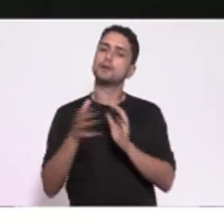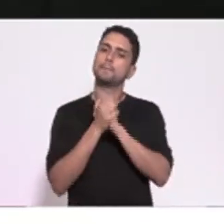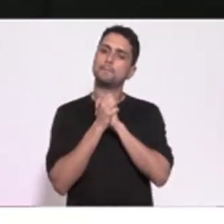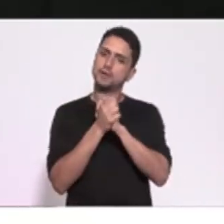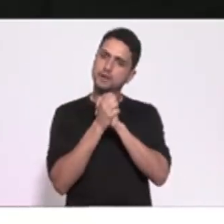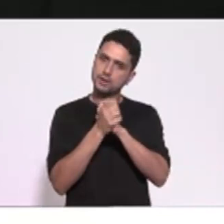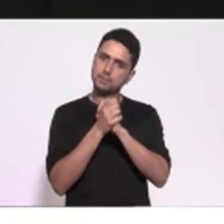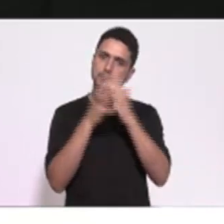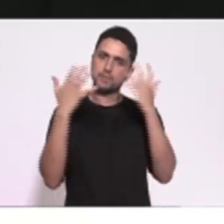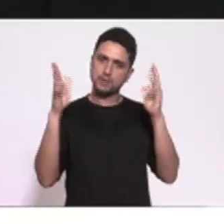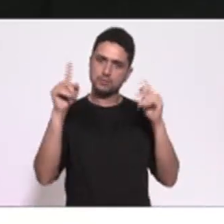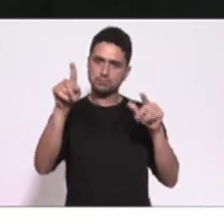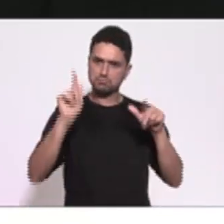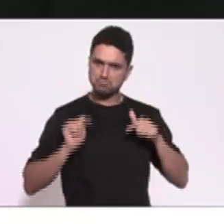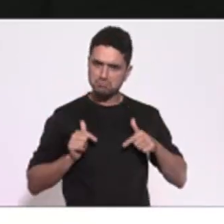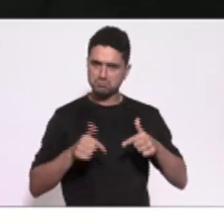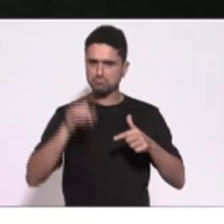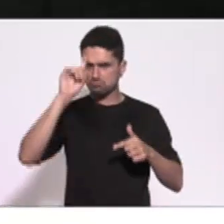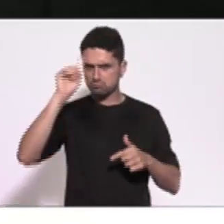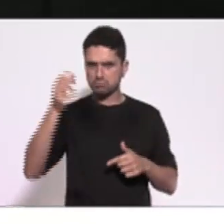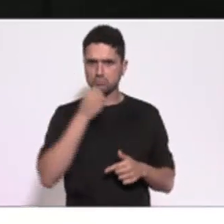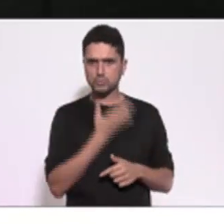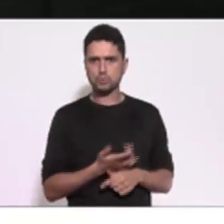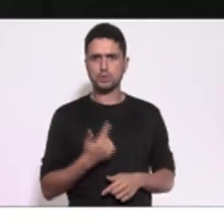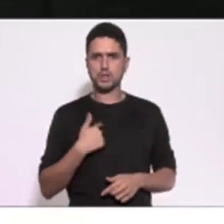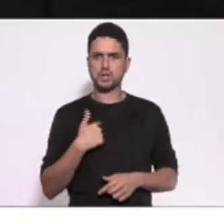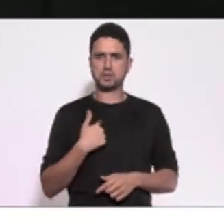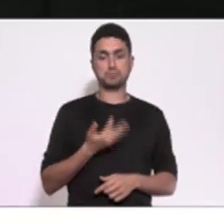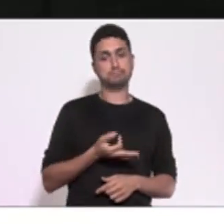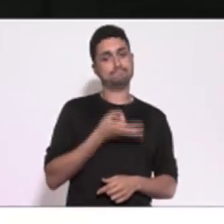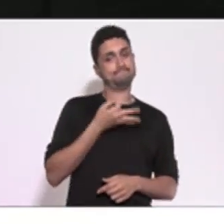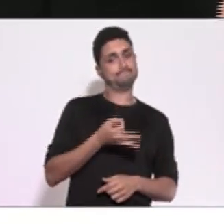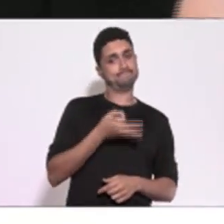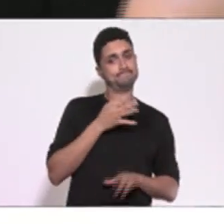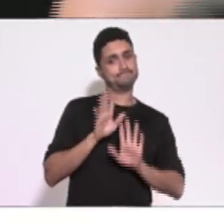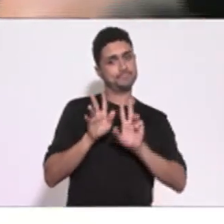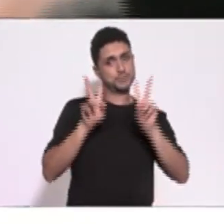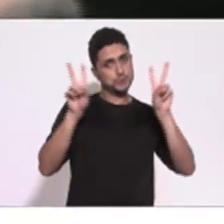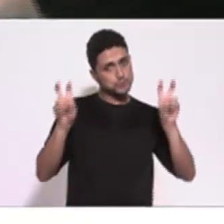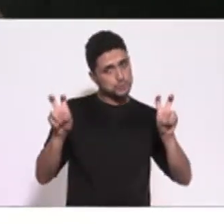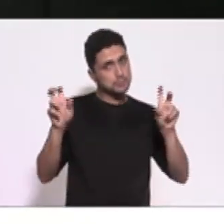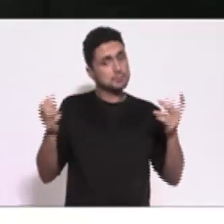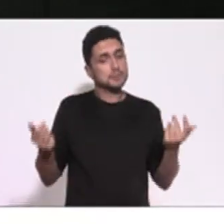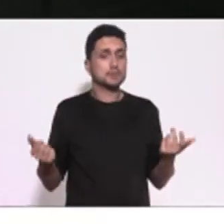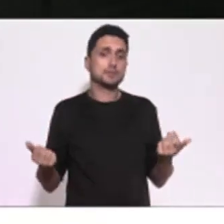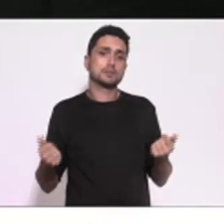pela iniciativa. Eu que sou um crítico ferrenho do modo que a